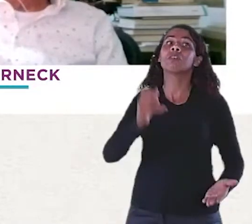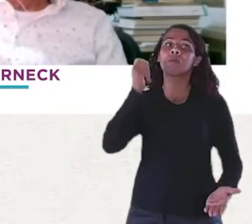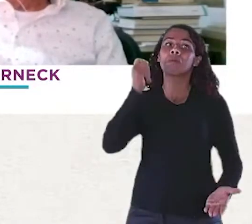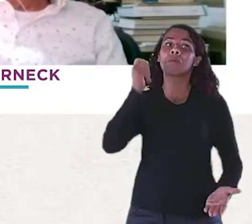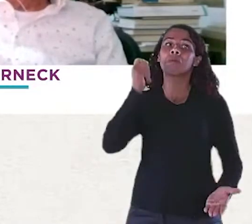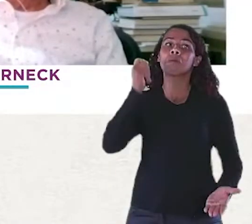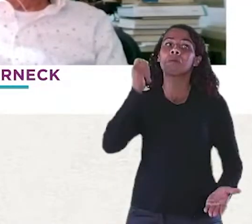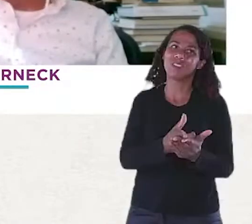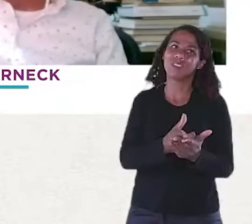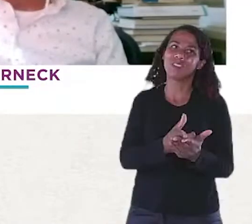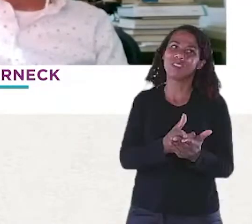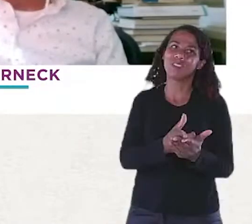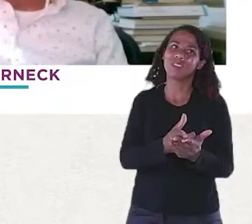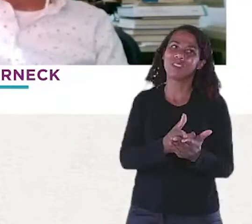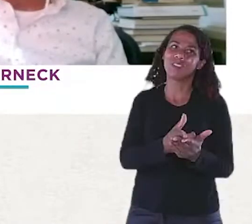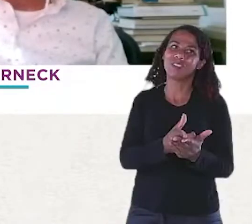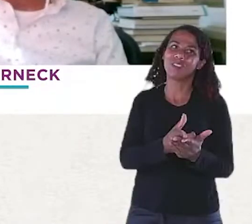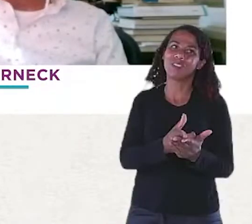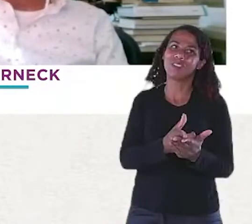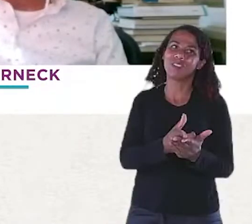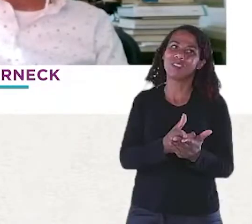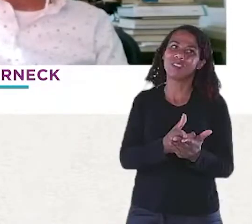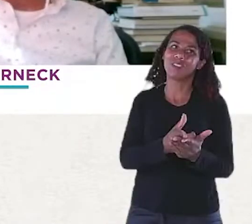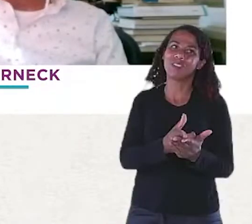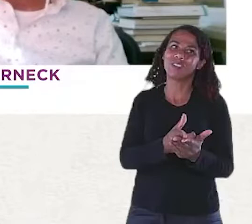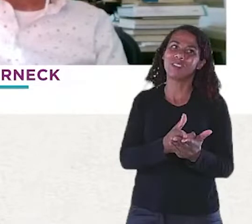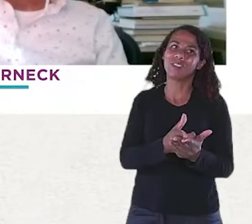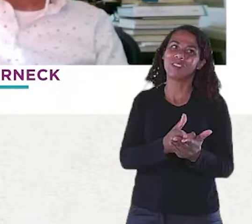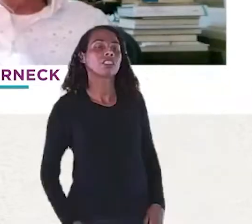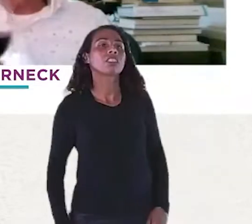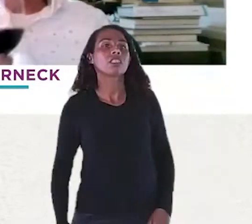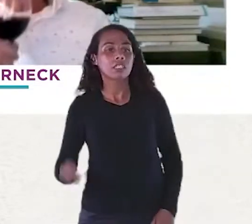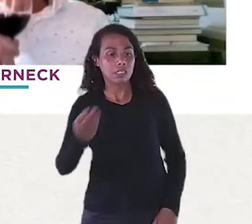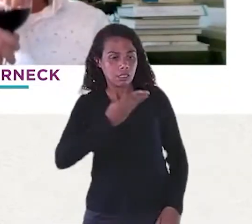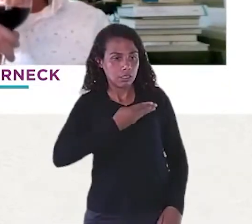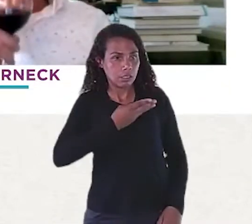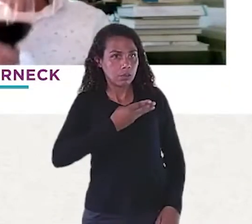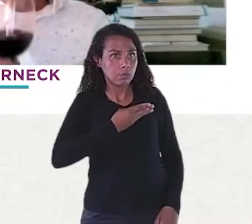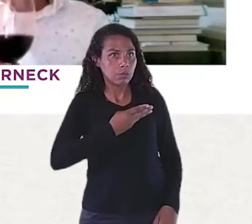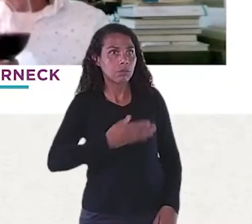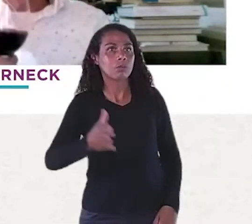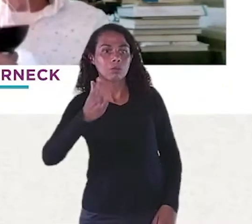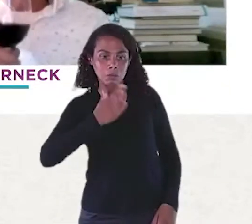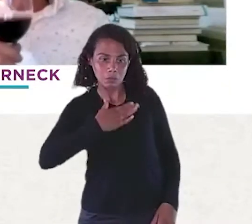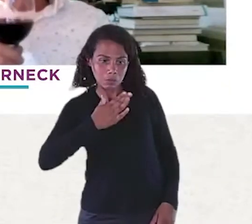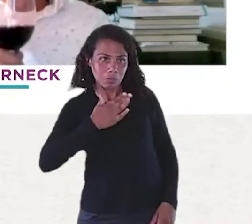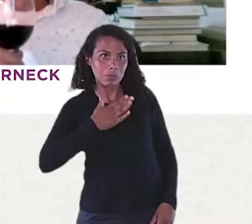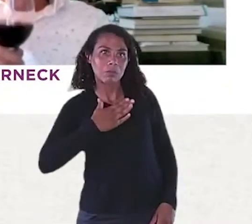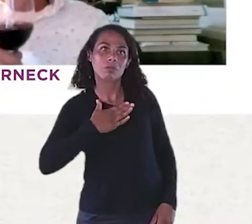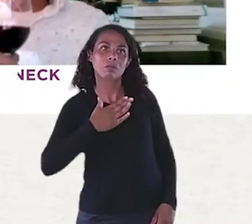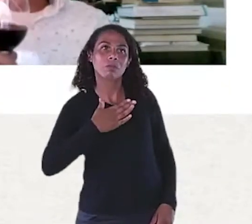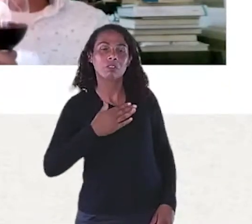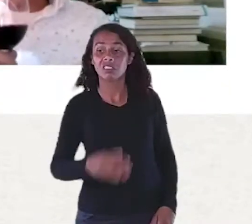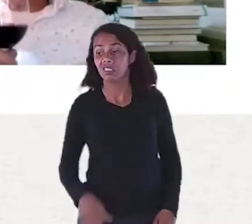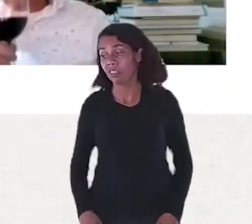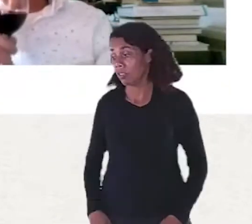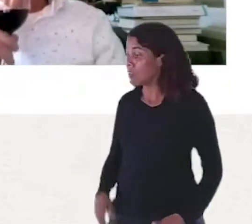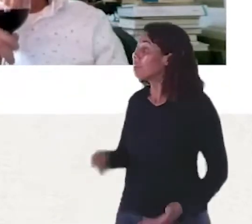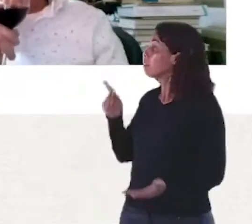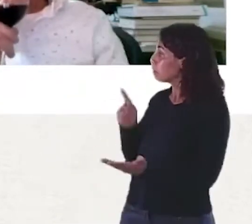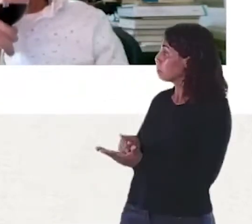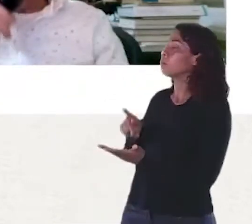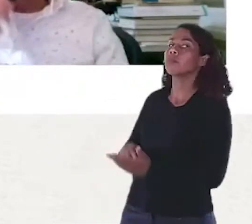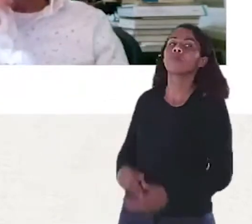Mate. Marcelo Mate, meu companheiro de redação. Foi? Não sabia. Foi? Manuel